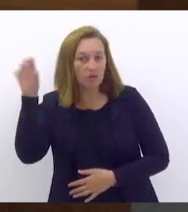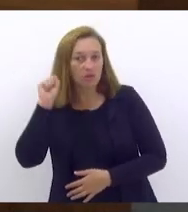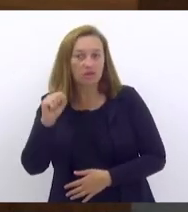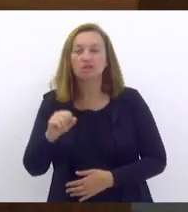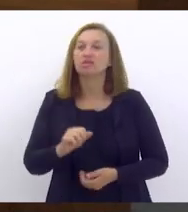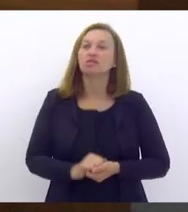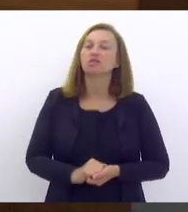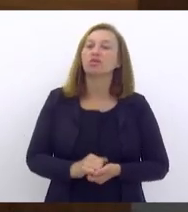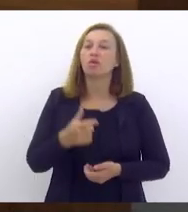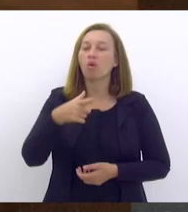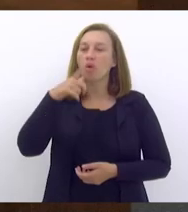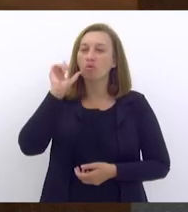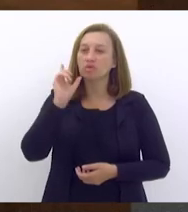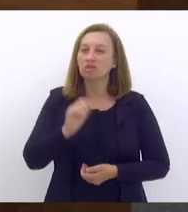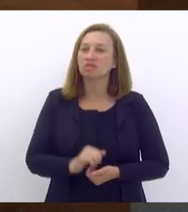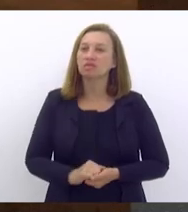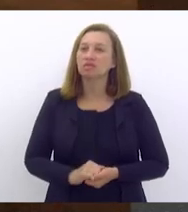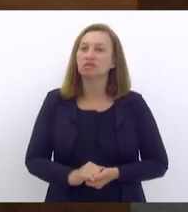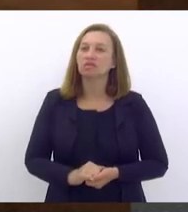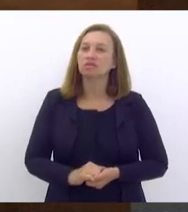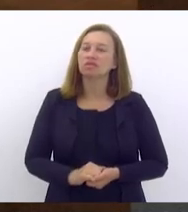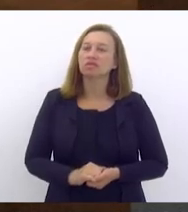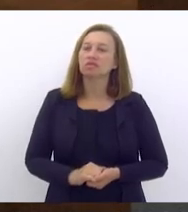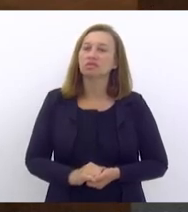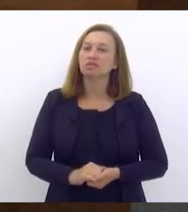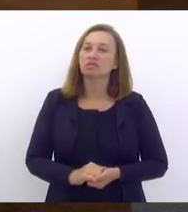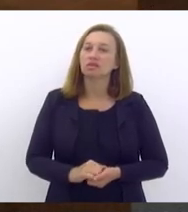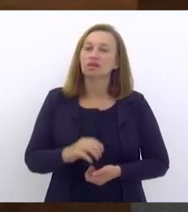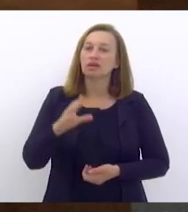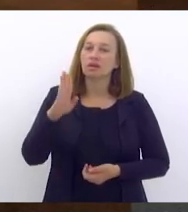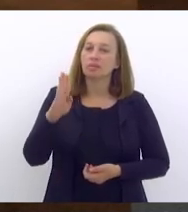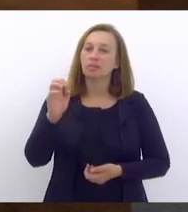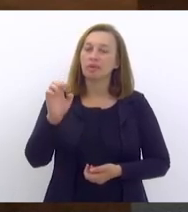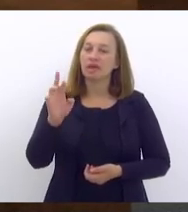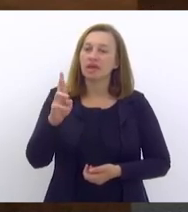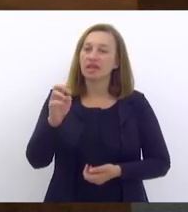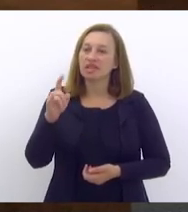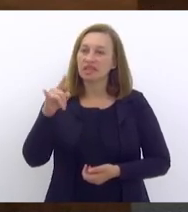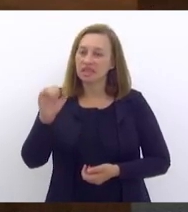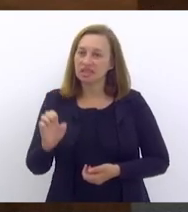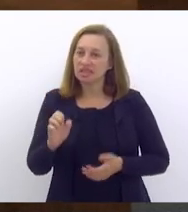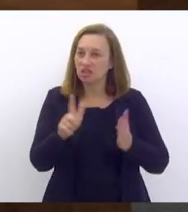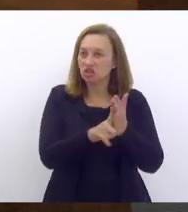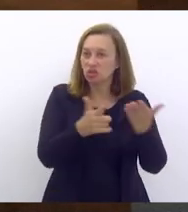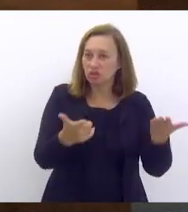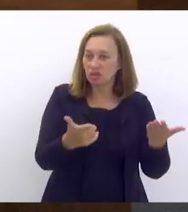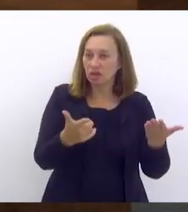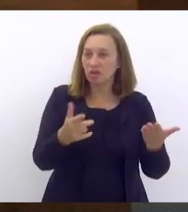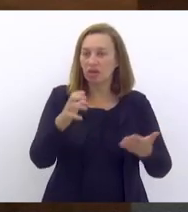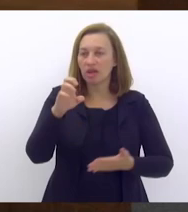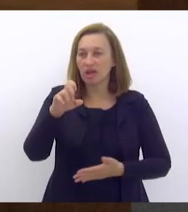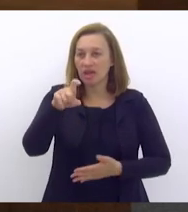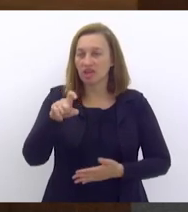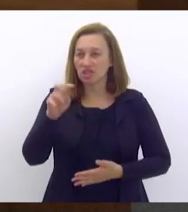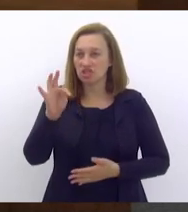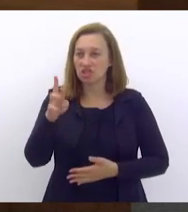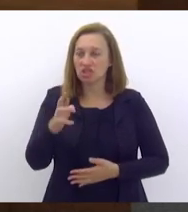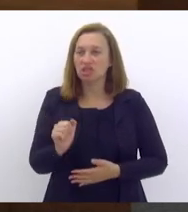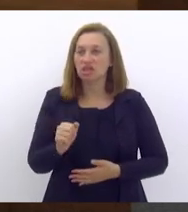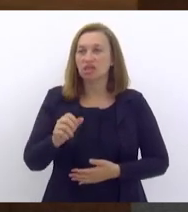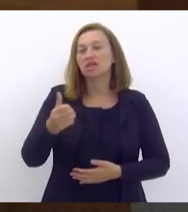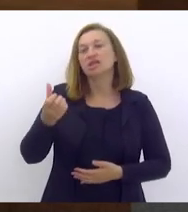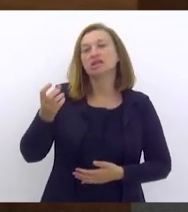nota ontem na coluna da Berenice, do Jornal Extra, destacando que na segunda-feira